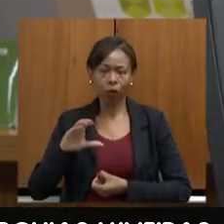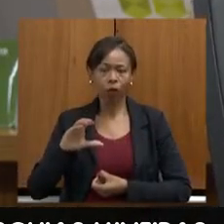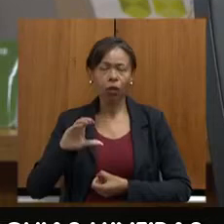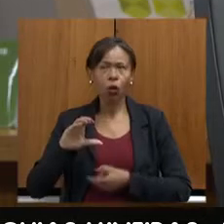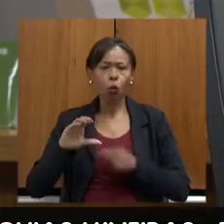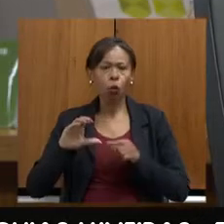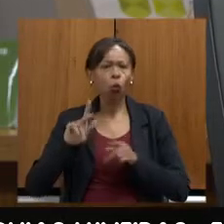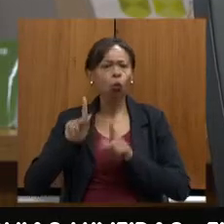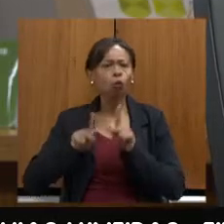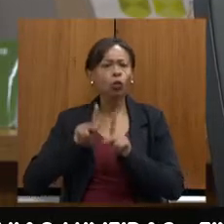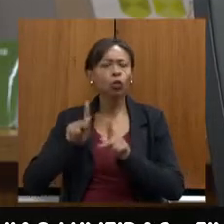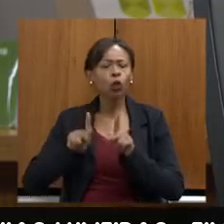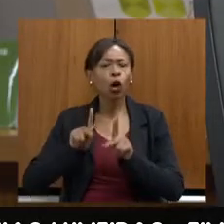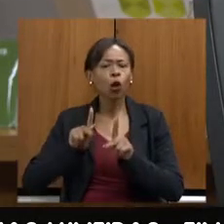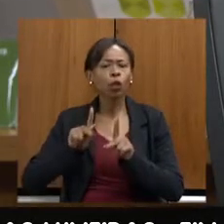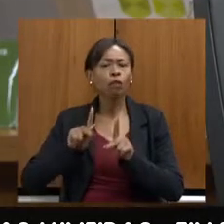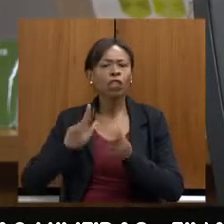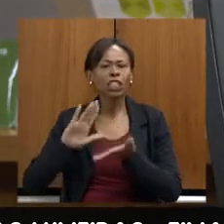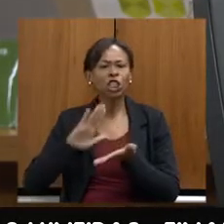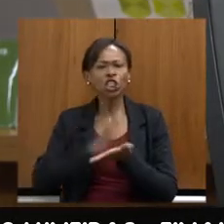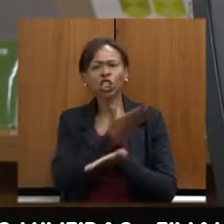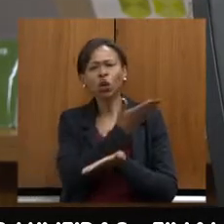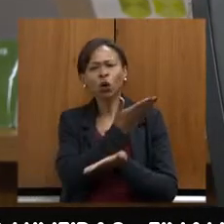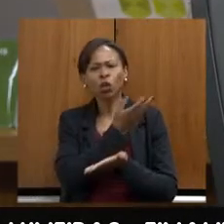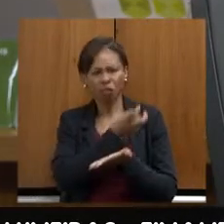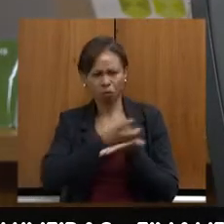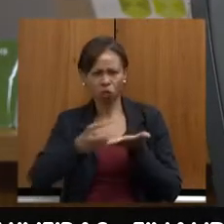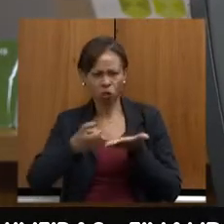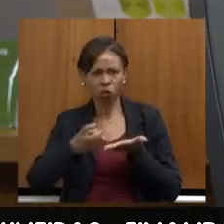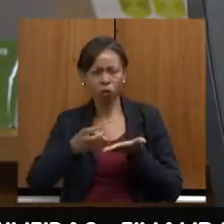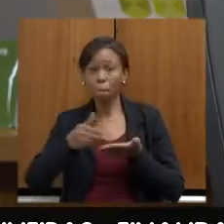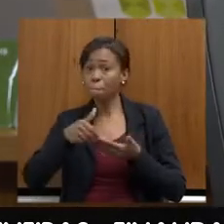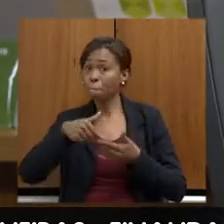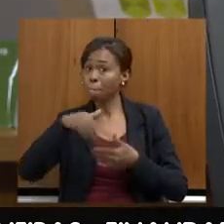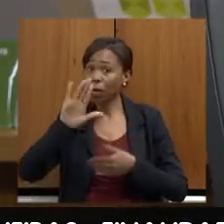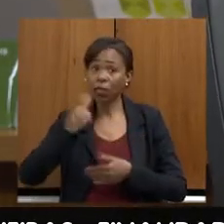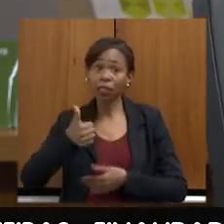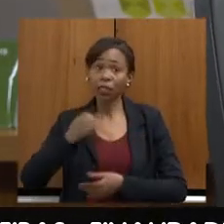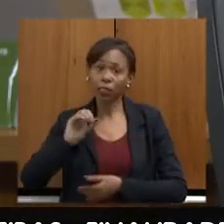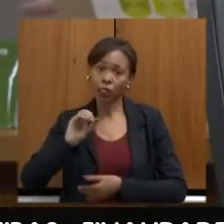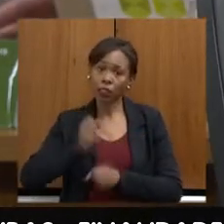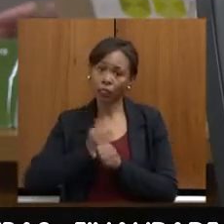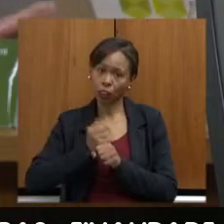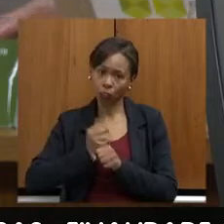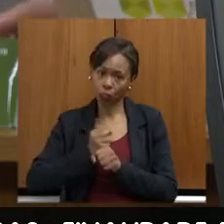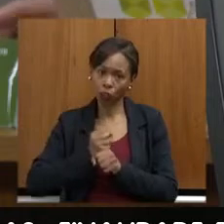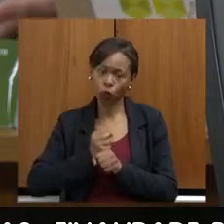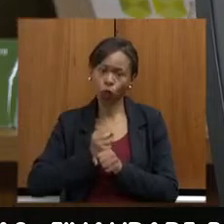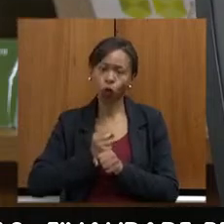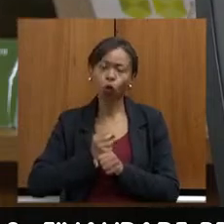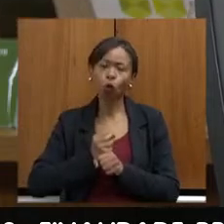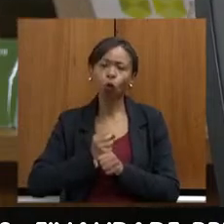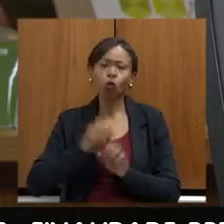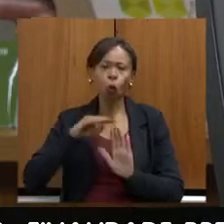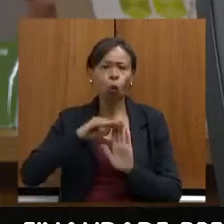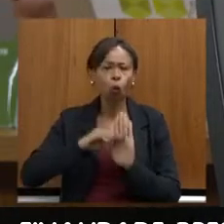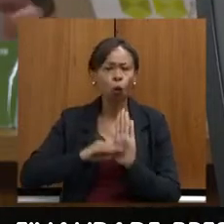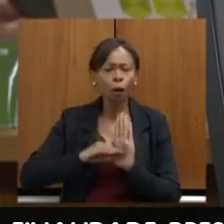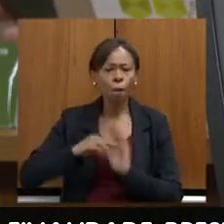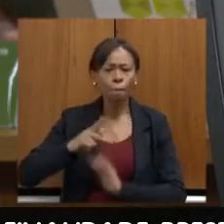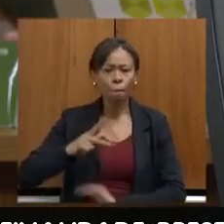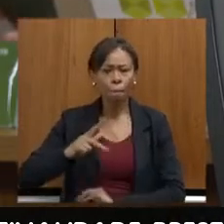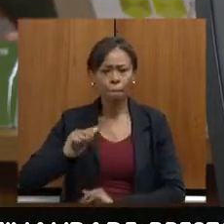Criada há mais de 10 anos no âmbito desse programa do PAC a